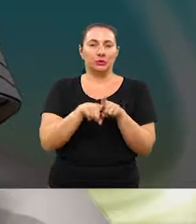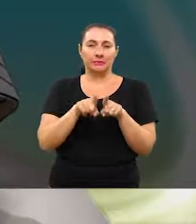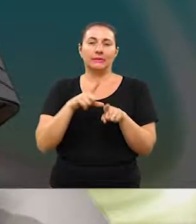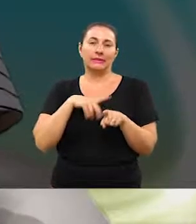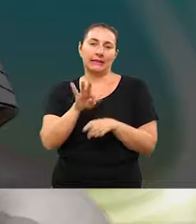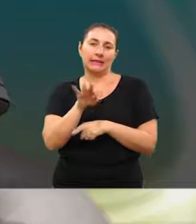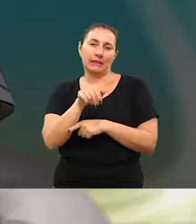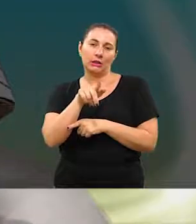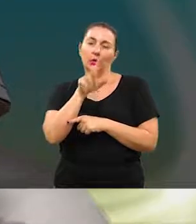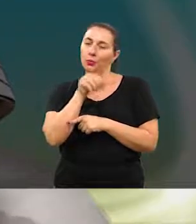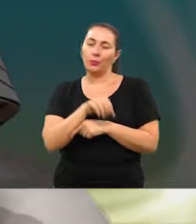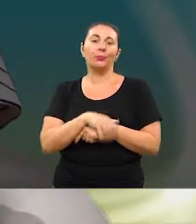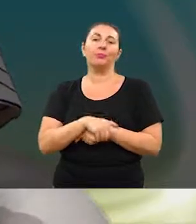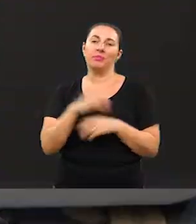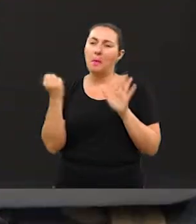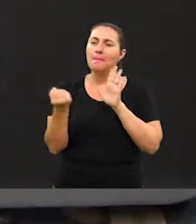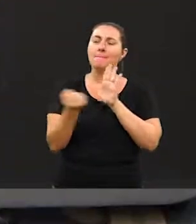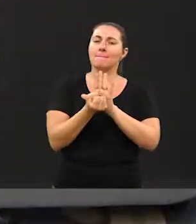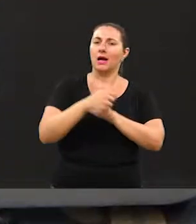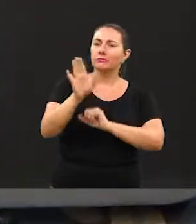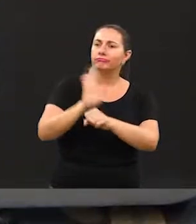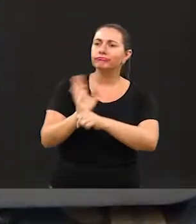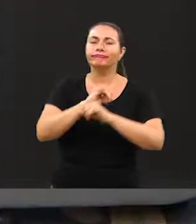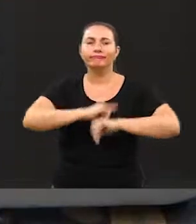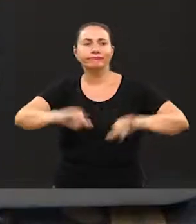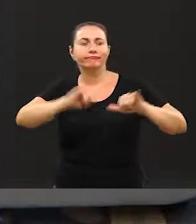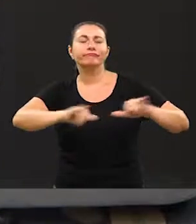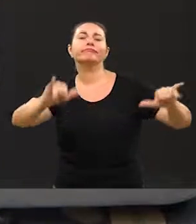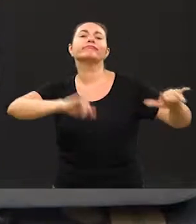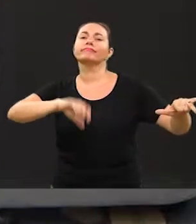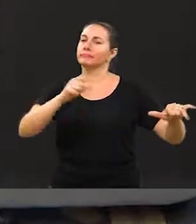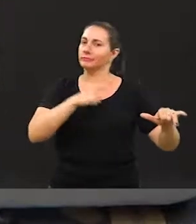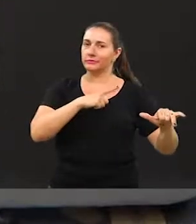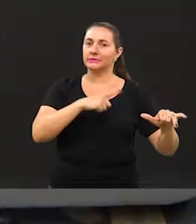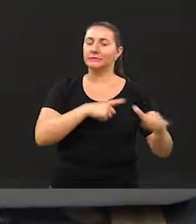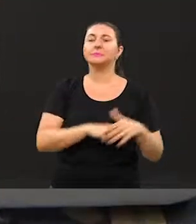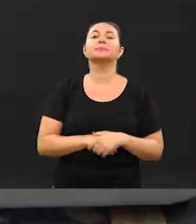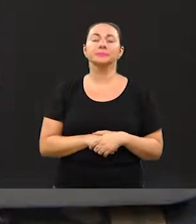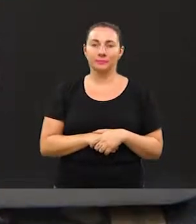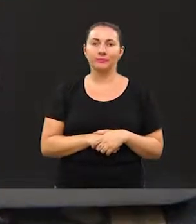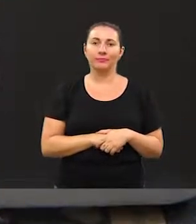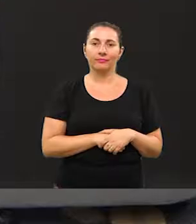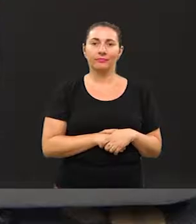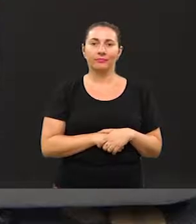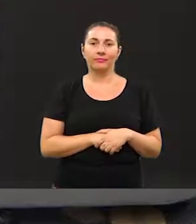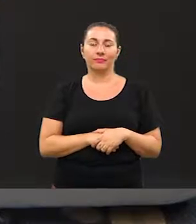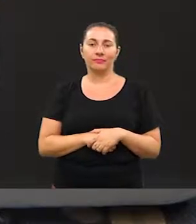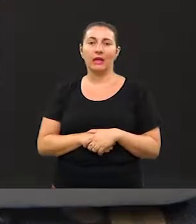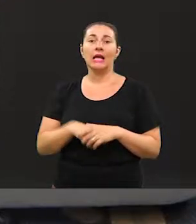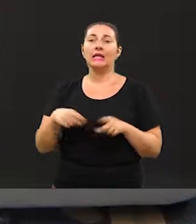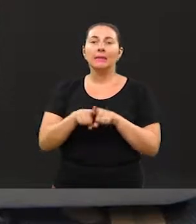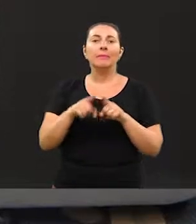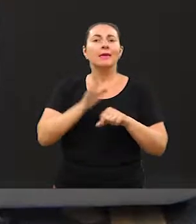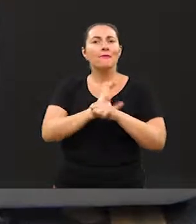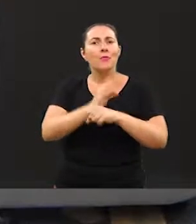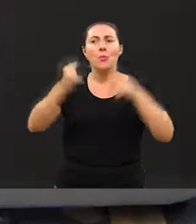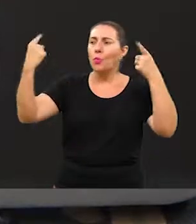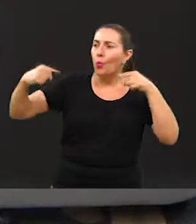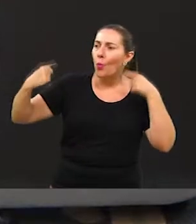lindo e tem uma cena bem linda de tango. Então, acho que sempre ajuda. Existem bastante filmes, assim, com dança, né? Muitos, Nossa, muita coisa com